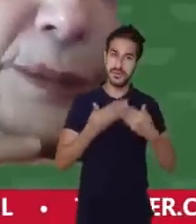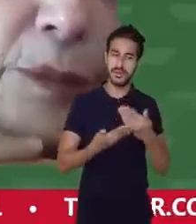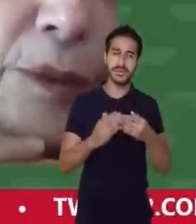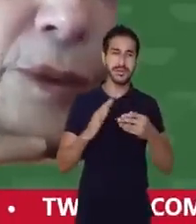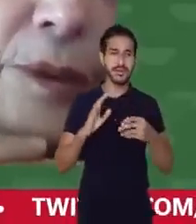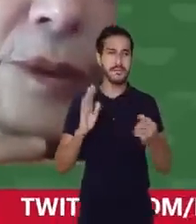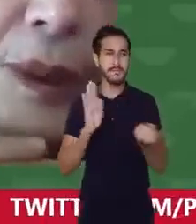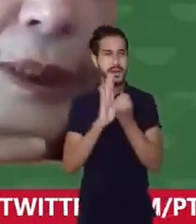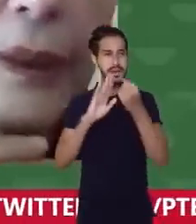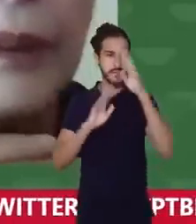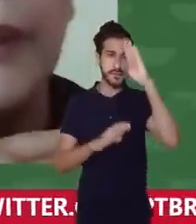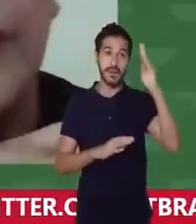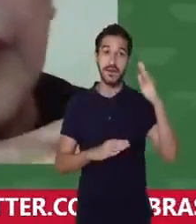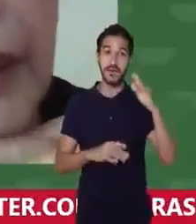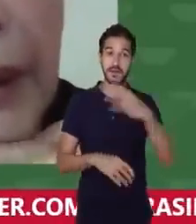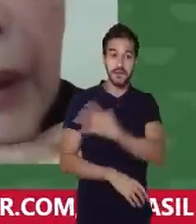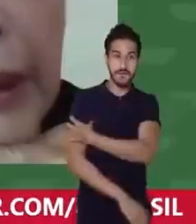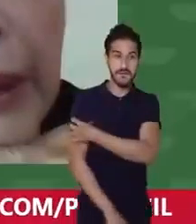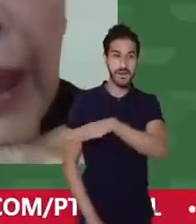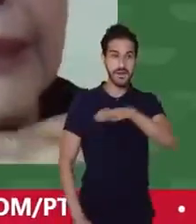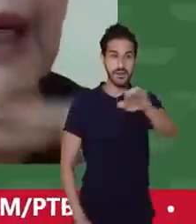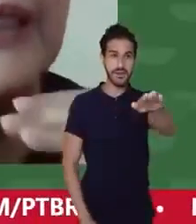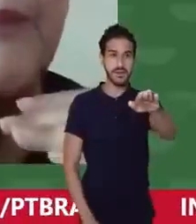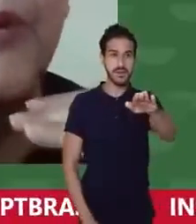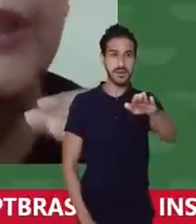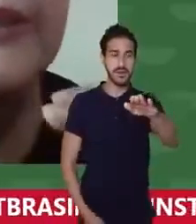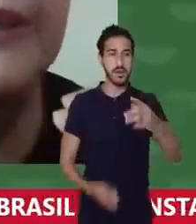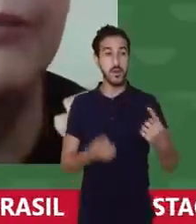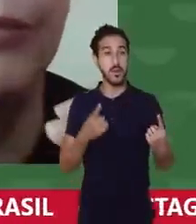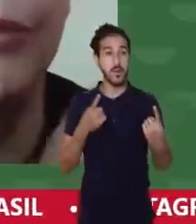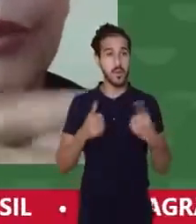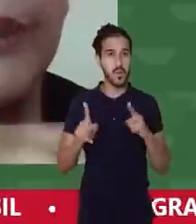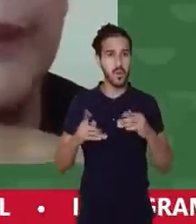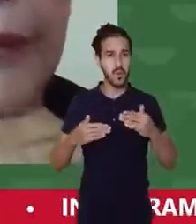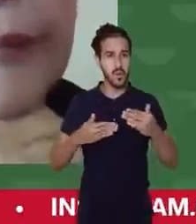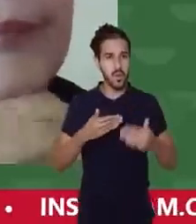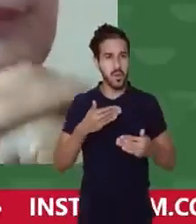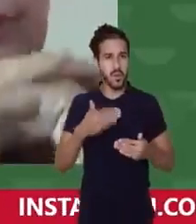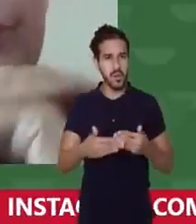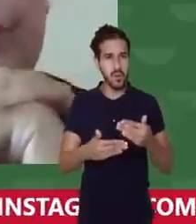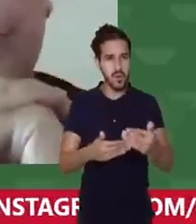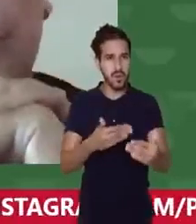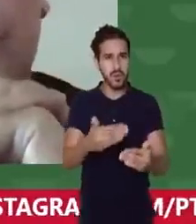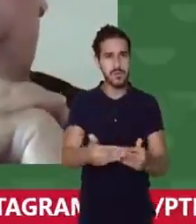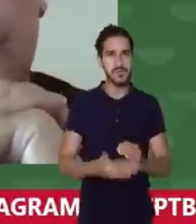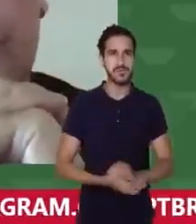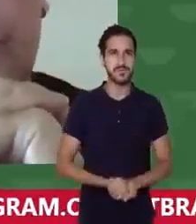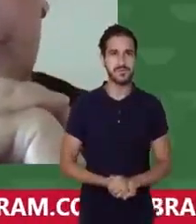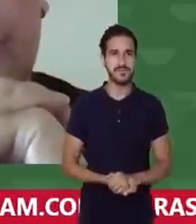do fascismo, né? Ataque progressivo, né?